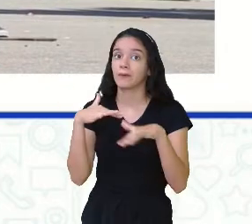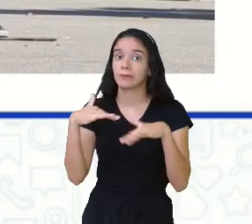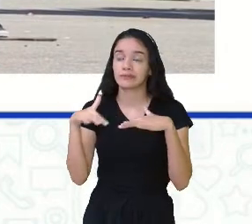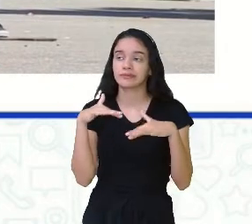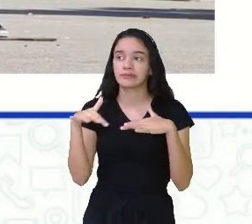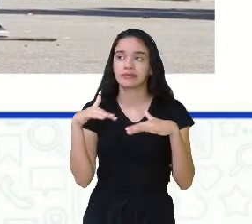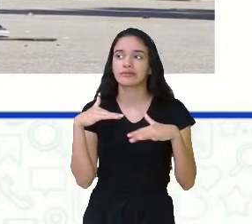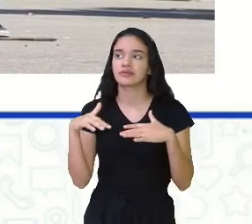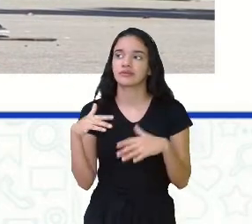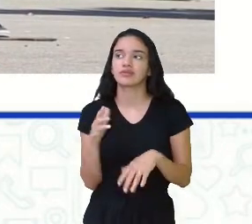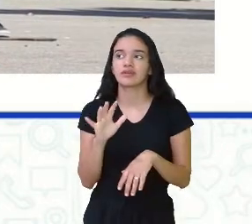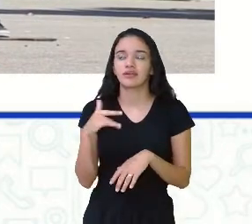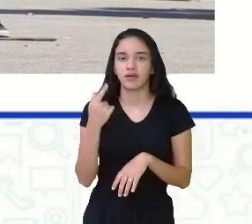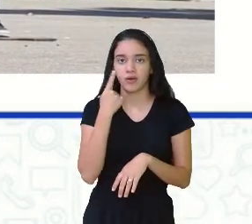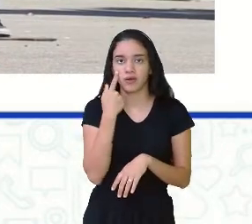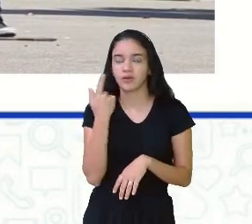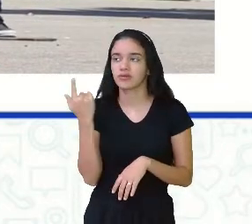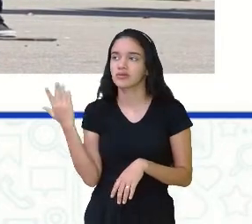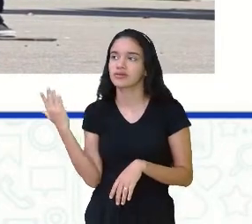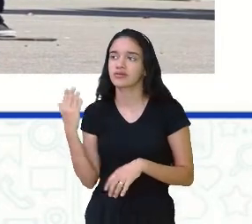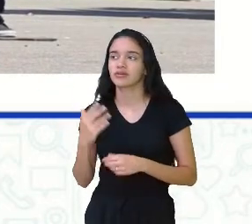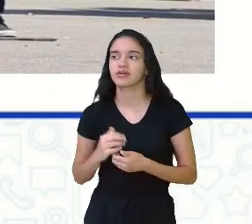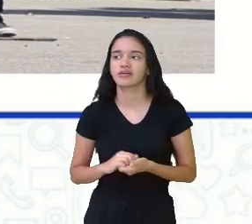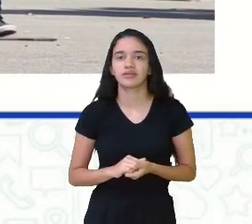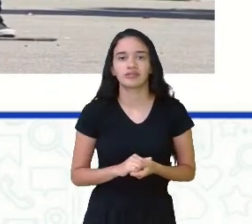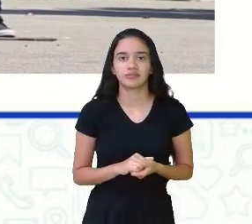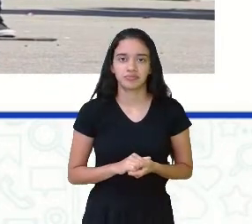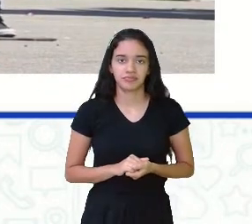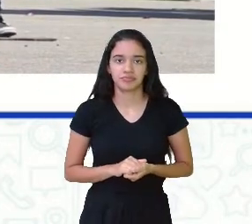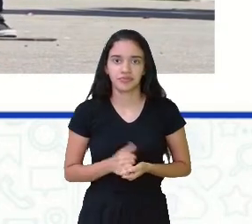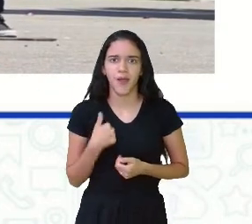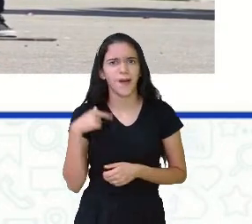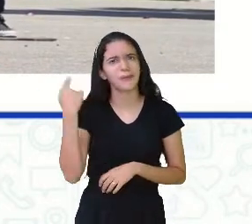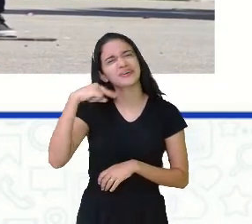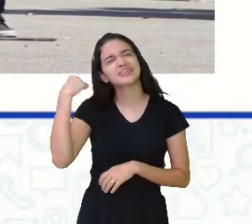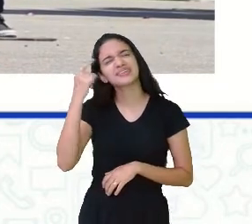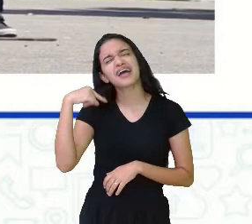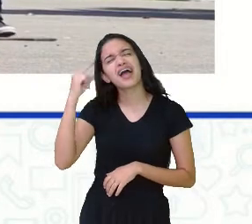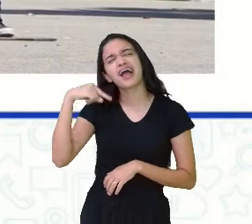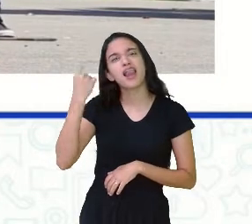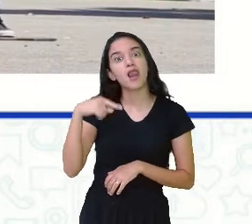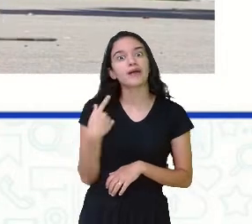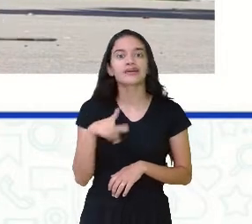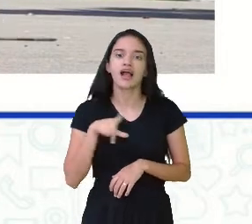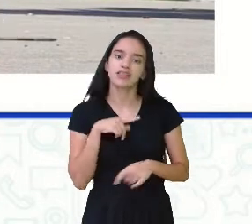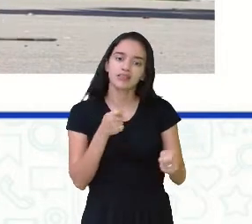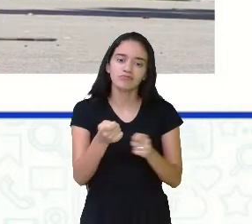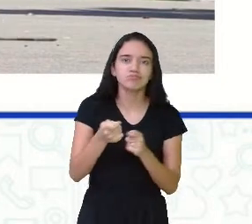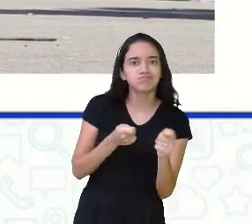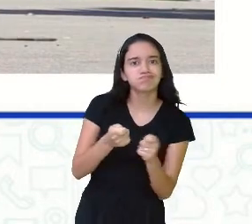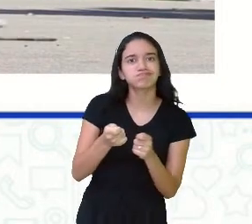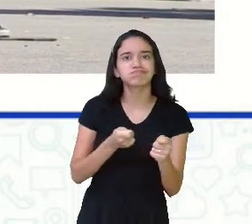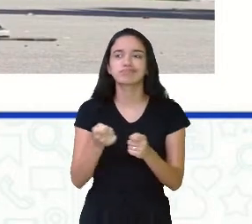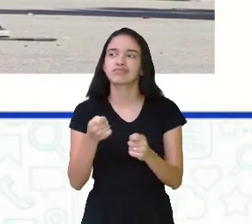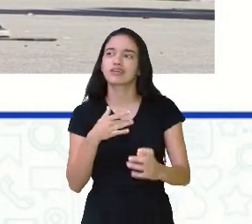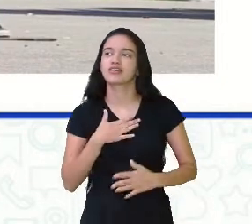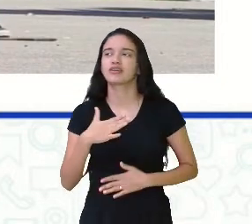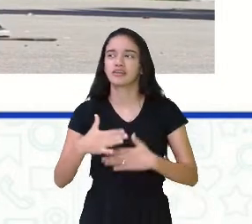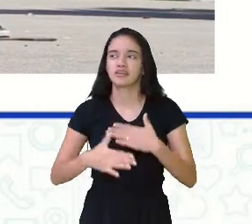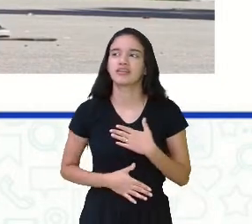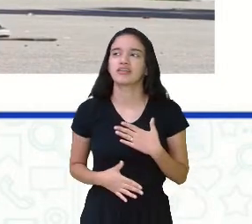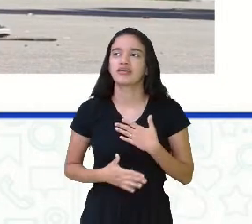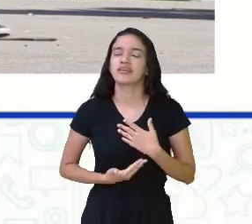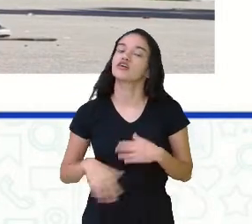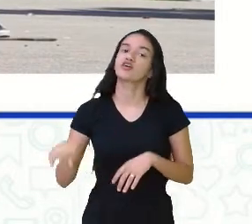não poderia fazer aquilo. Olha que coisa louca. Muito controle, né? E